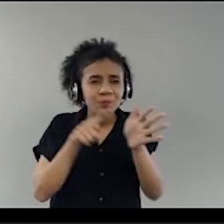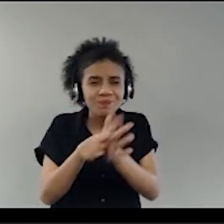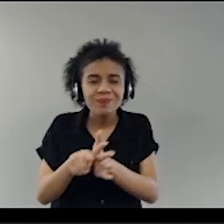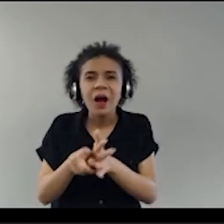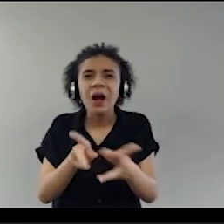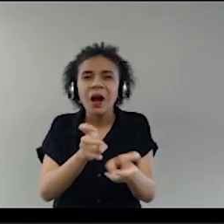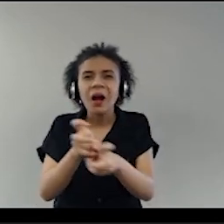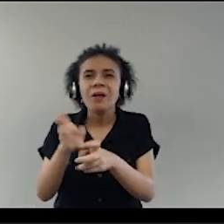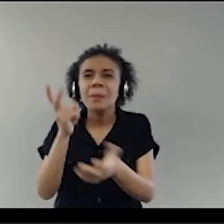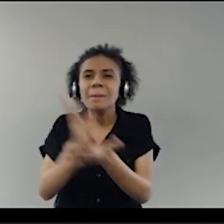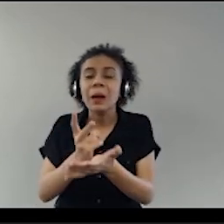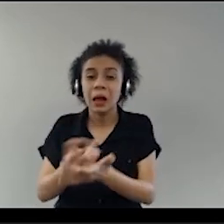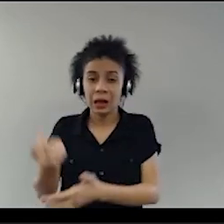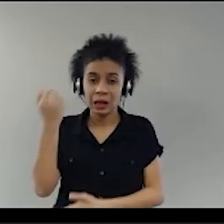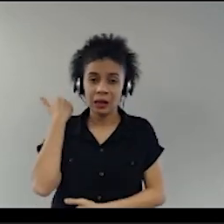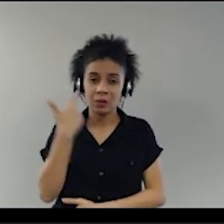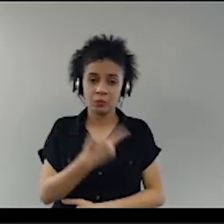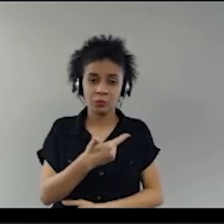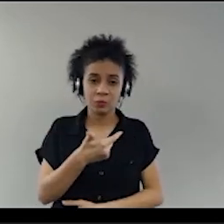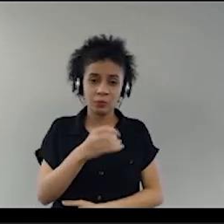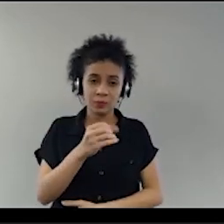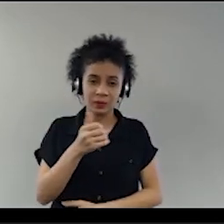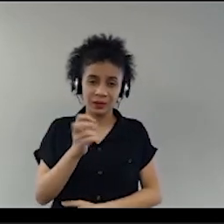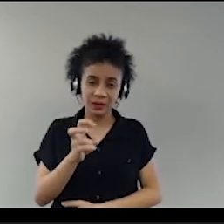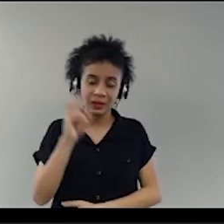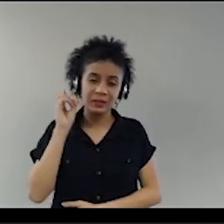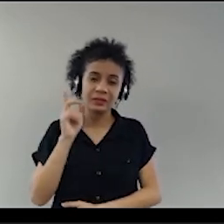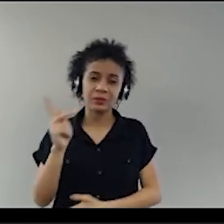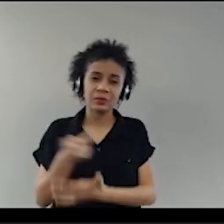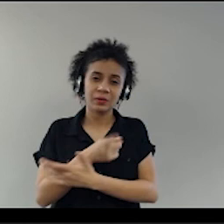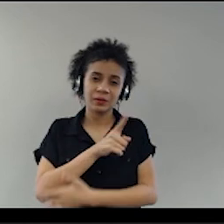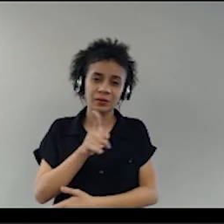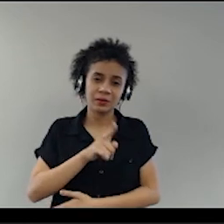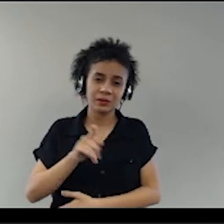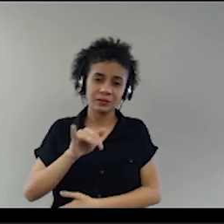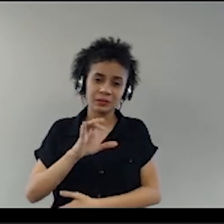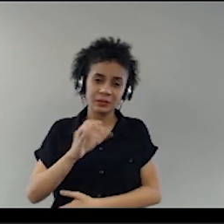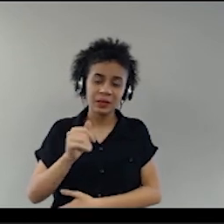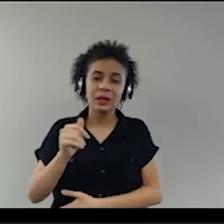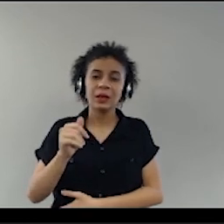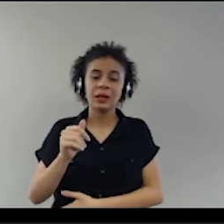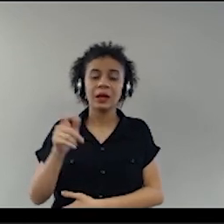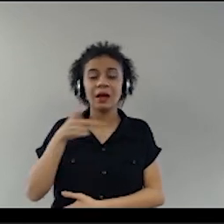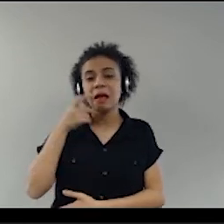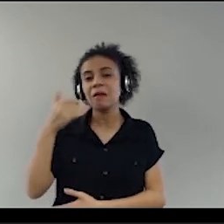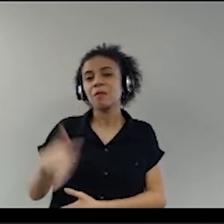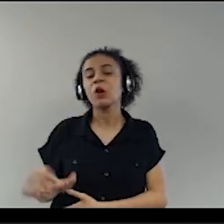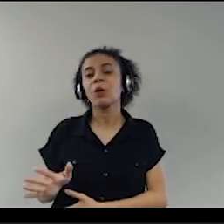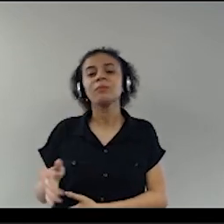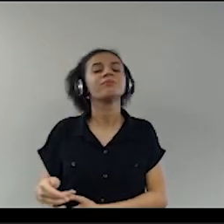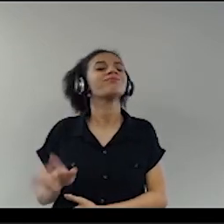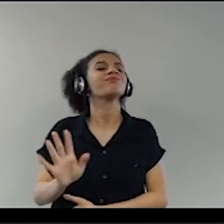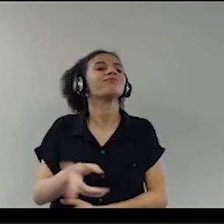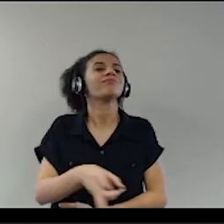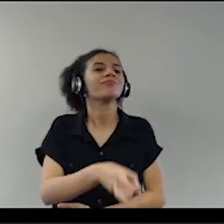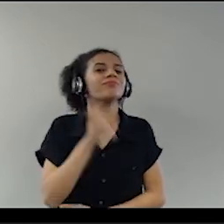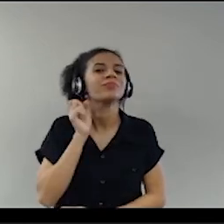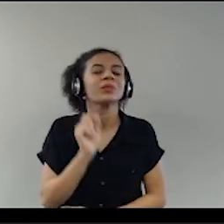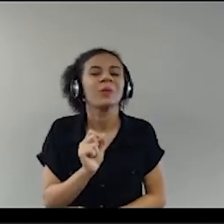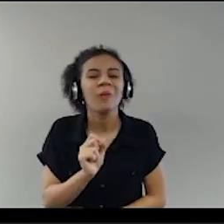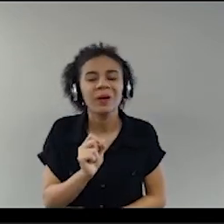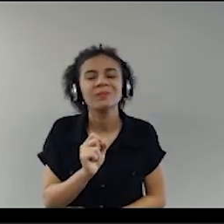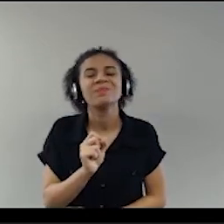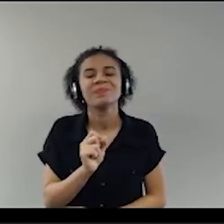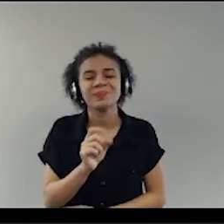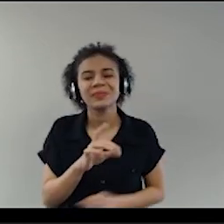com a Zika, em 2015, tanto o Dr. Jones como o Dr. Anderson já indicavam, com base no consenso